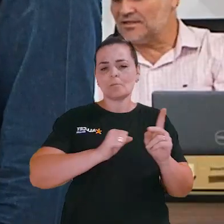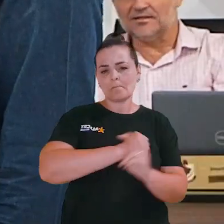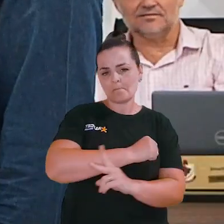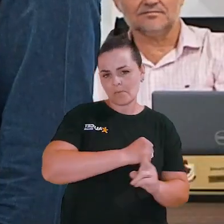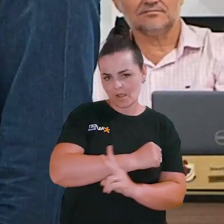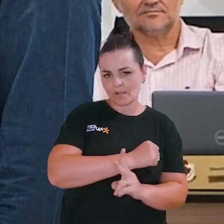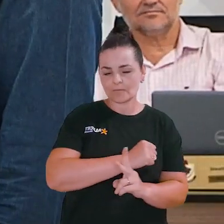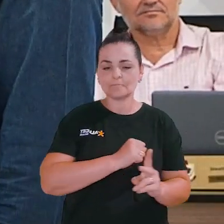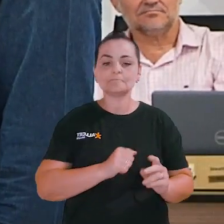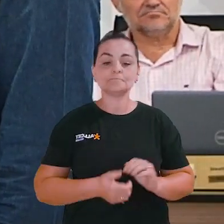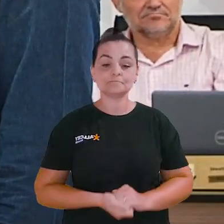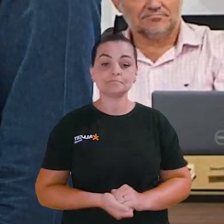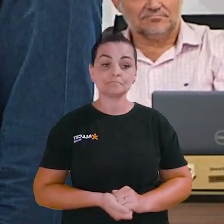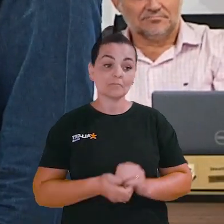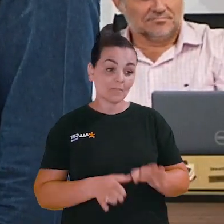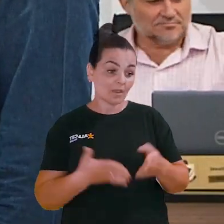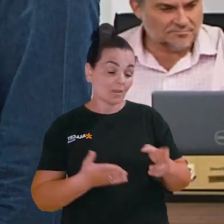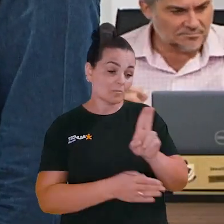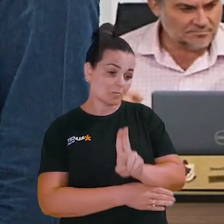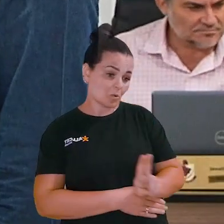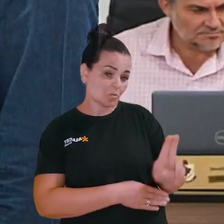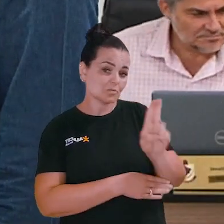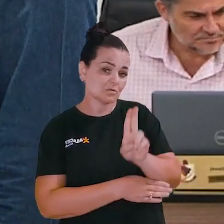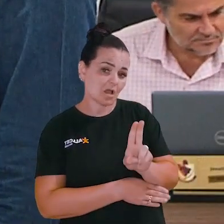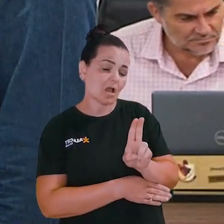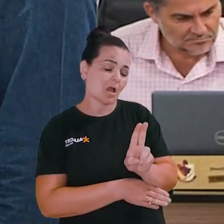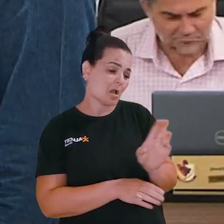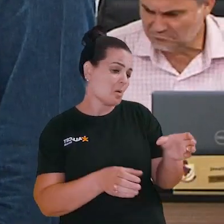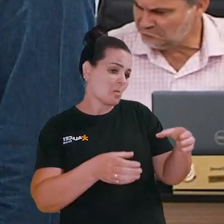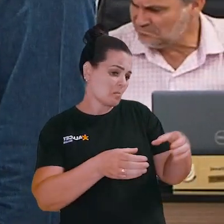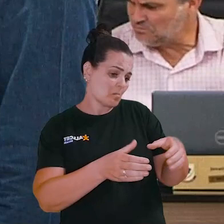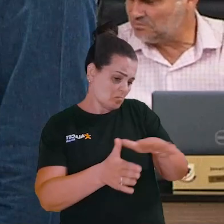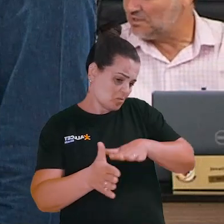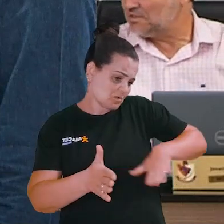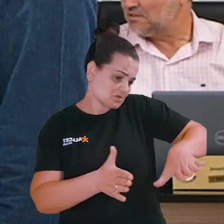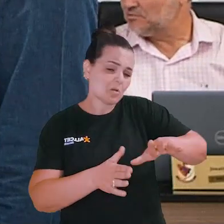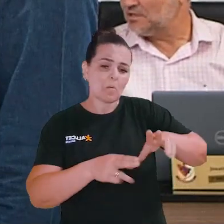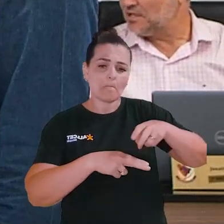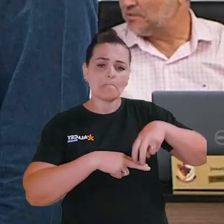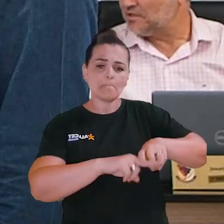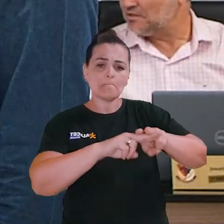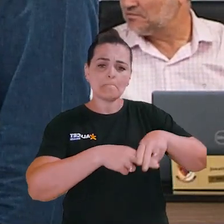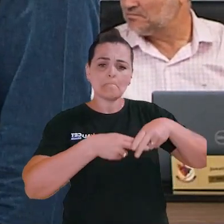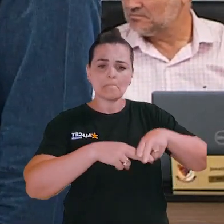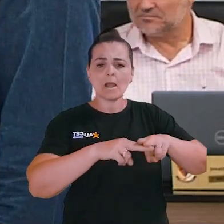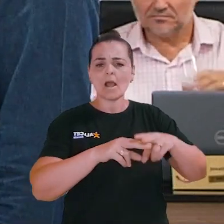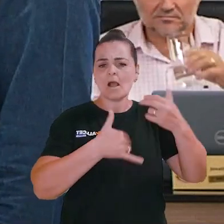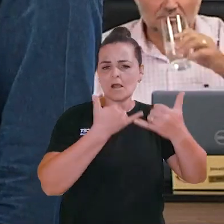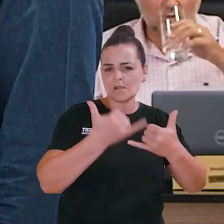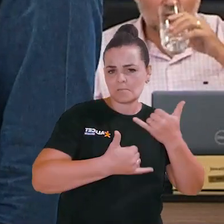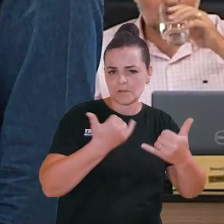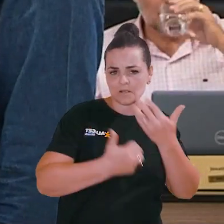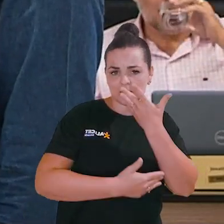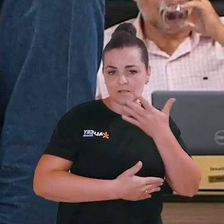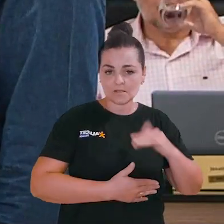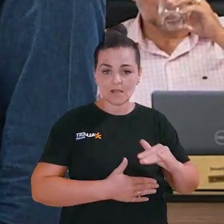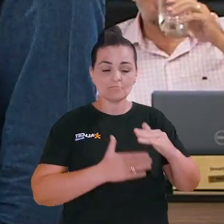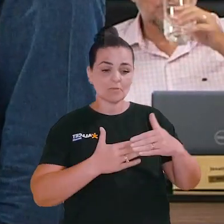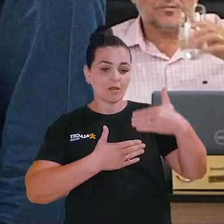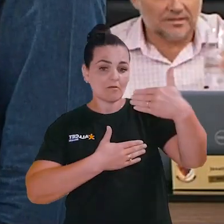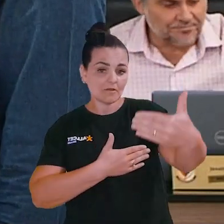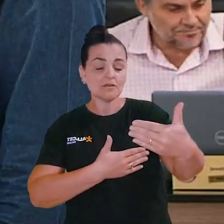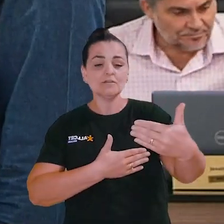e também do centro do próprio bairro e poderia ser utilizado de repente fazendo um parquinho para as crianças